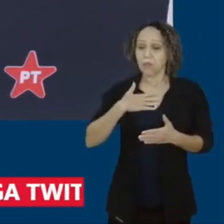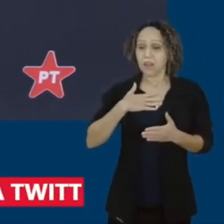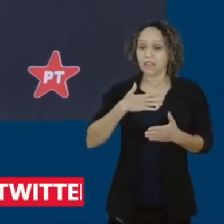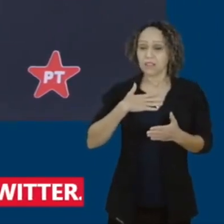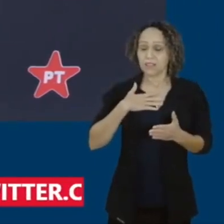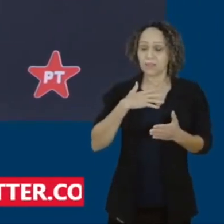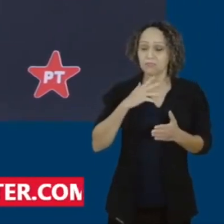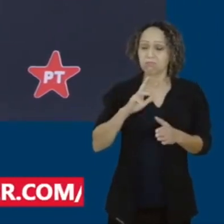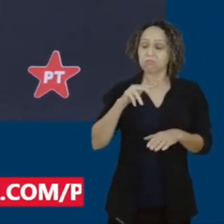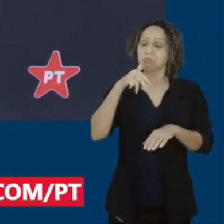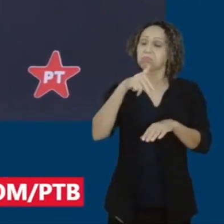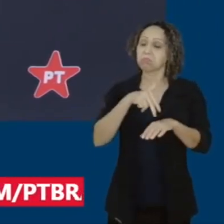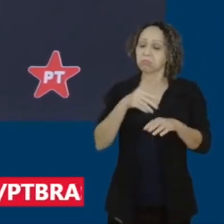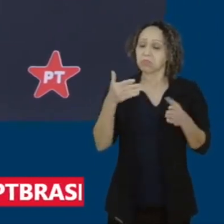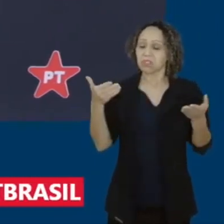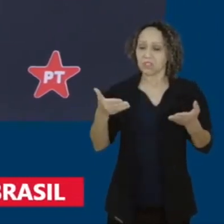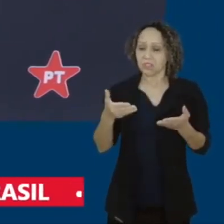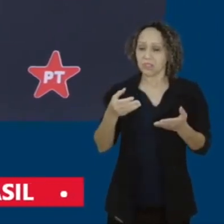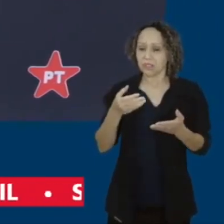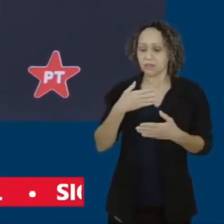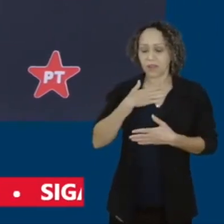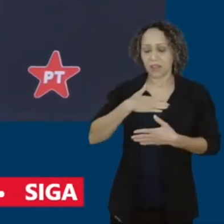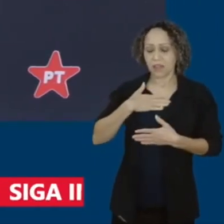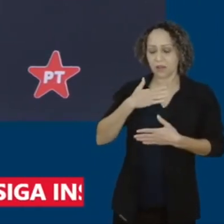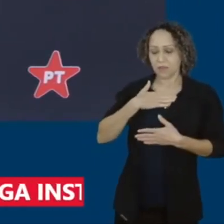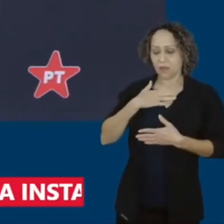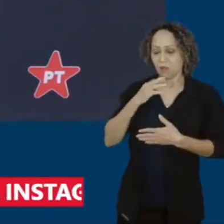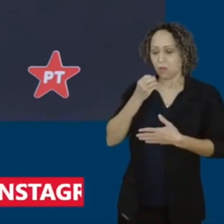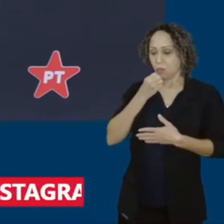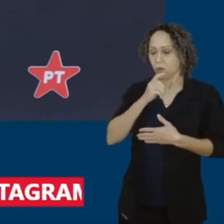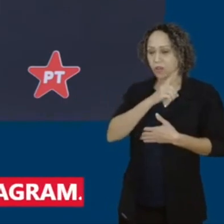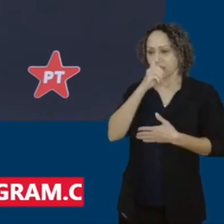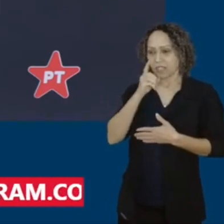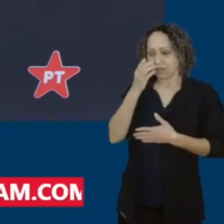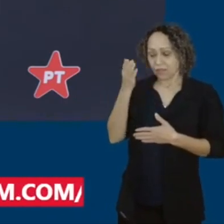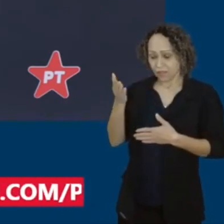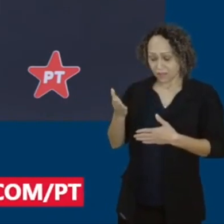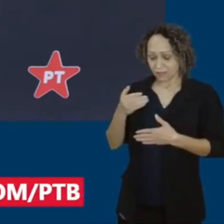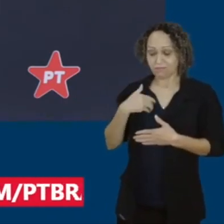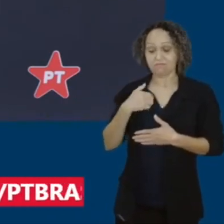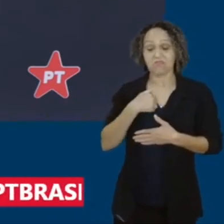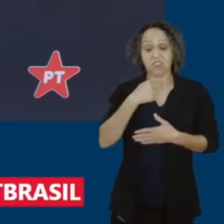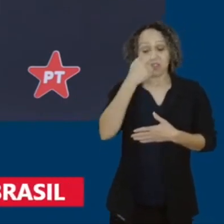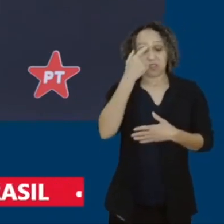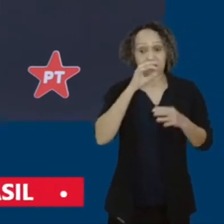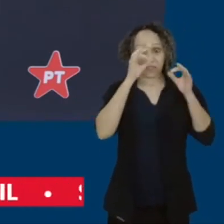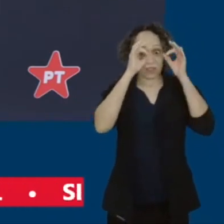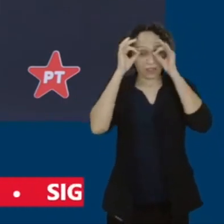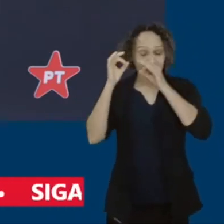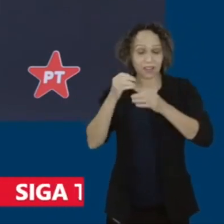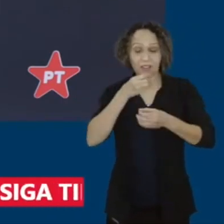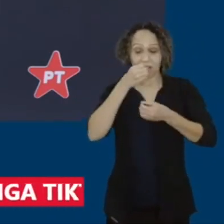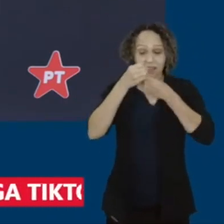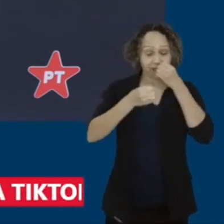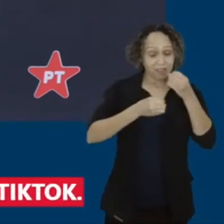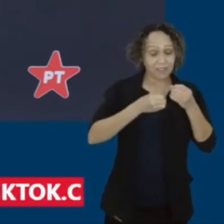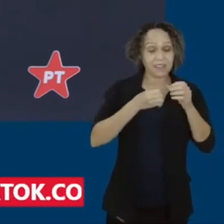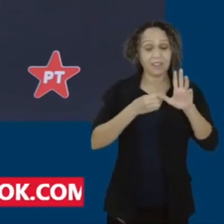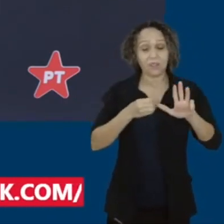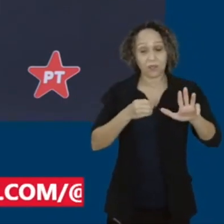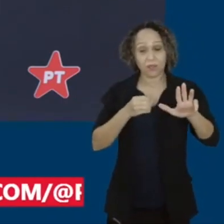meu. Bom dia a vocês. E eu estava sintonizado aí na entrevista do Lula com as rádios do